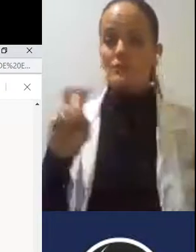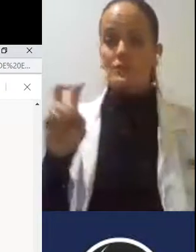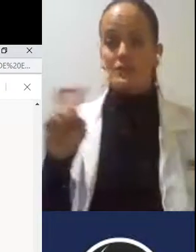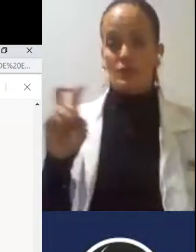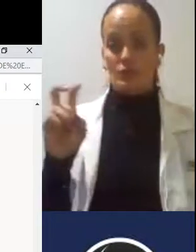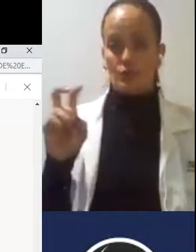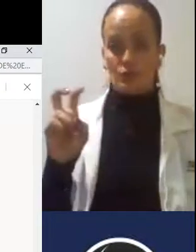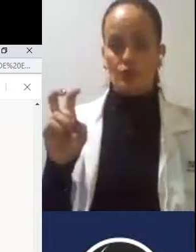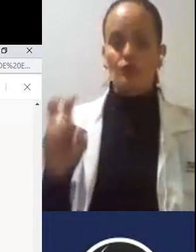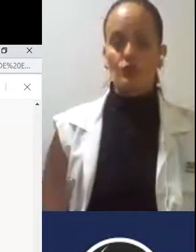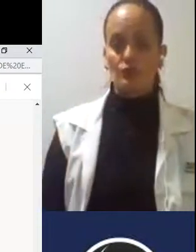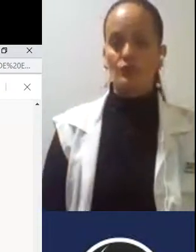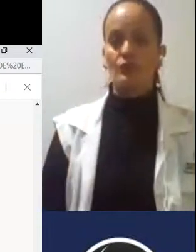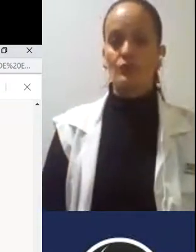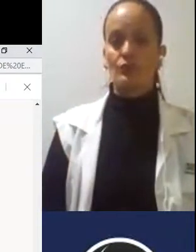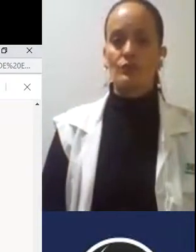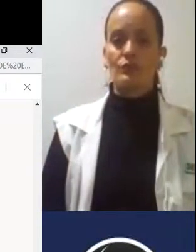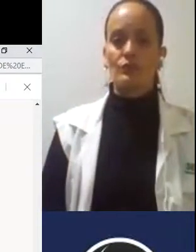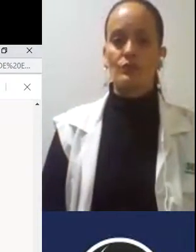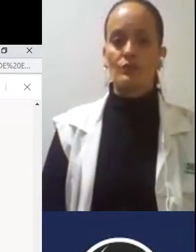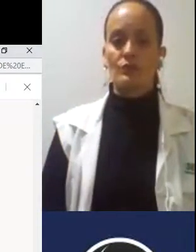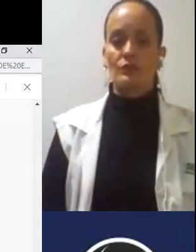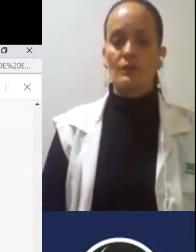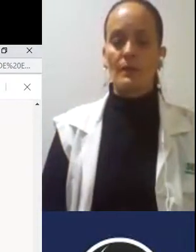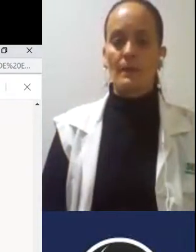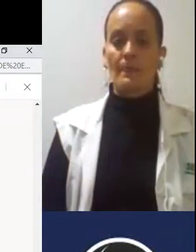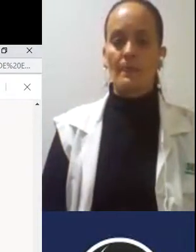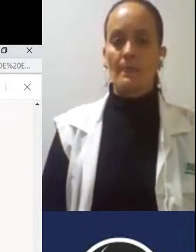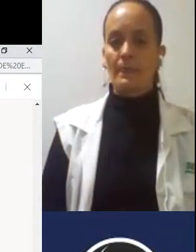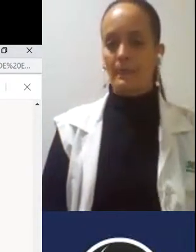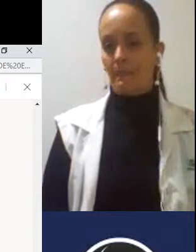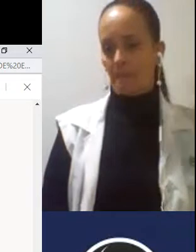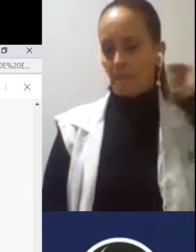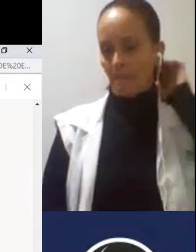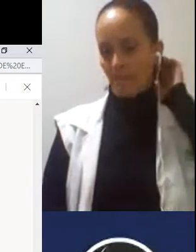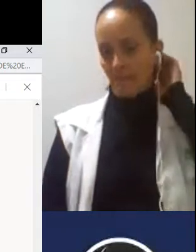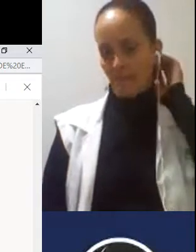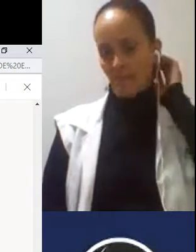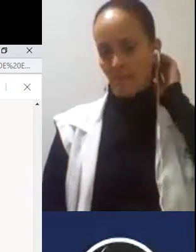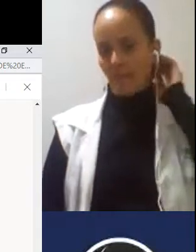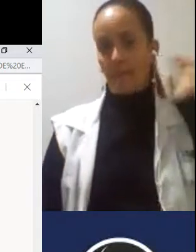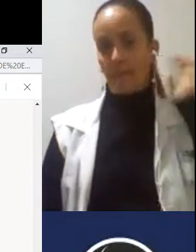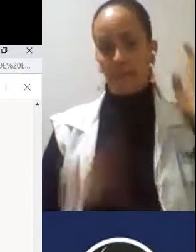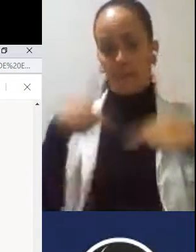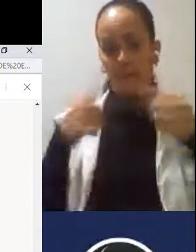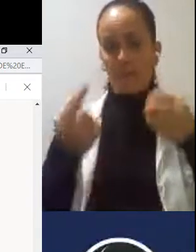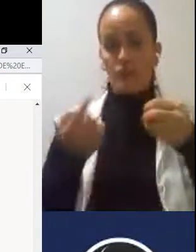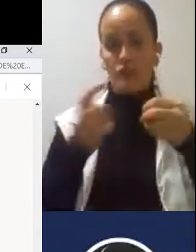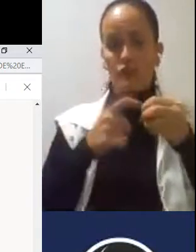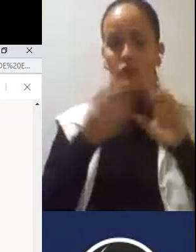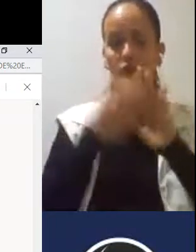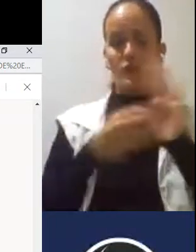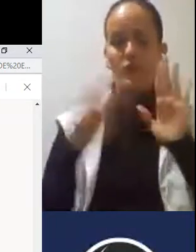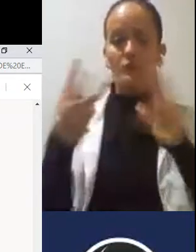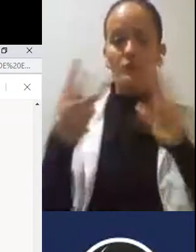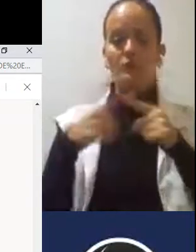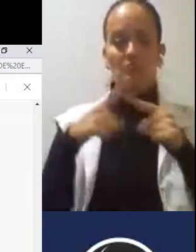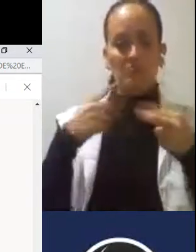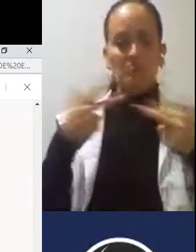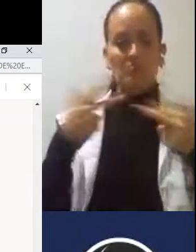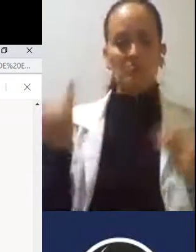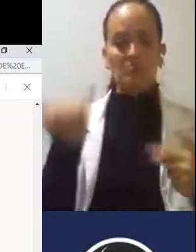Capítulo 3 também. A gente vai voltar um pouquinho nesse capítulo 3, porque tem algumas definições importantes aqui. Corrente elétrica também já vimos.